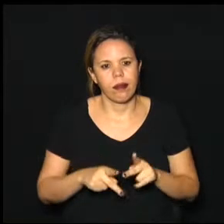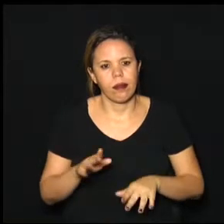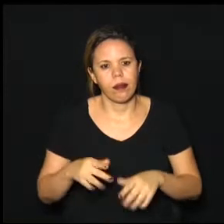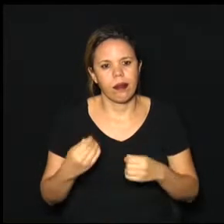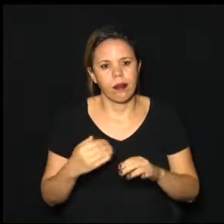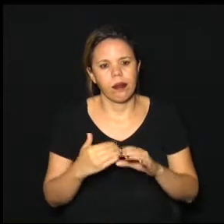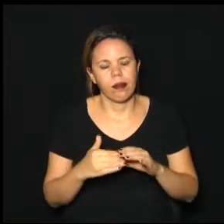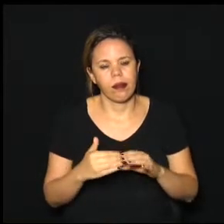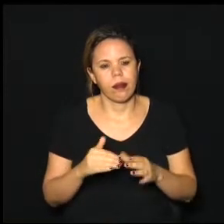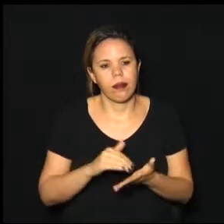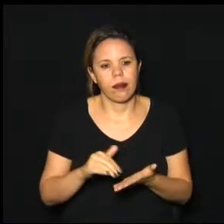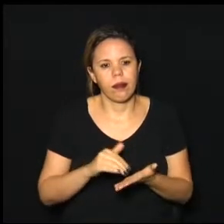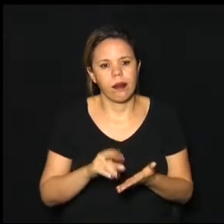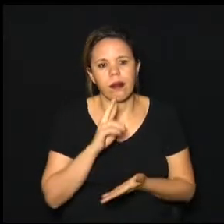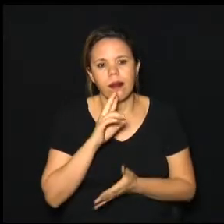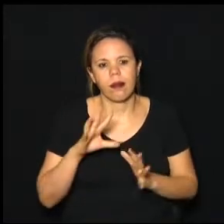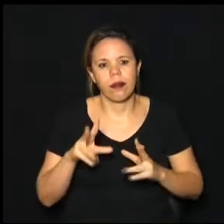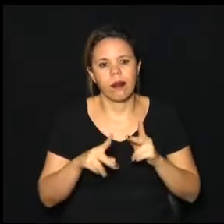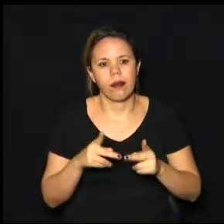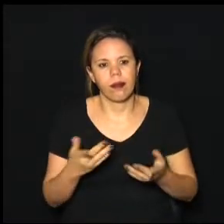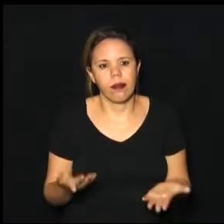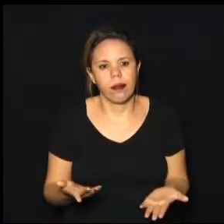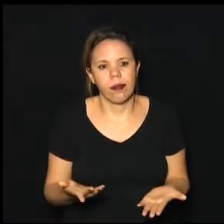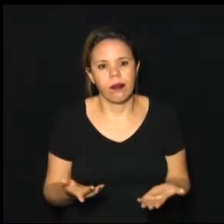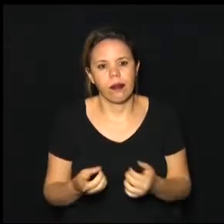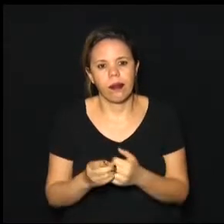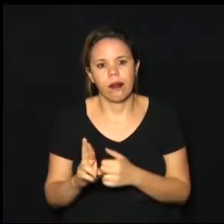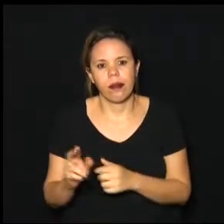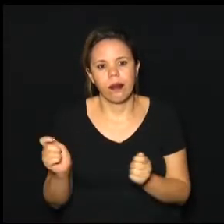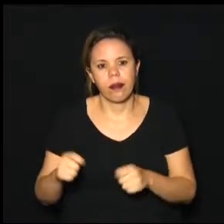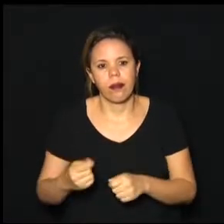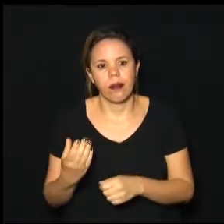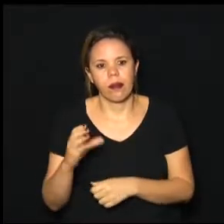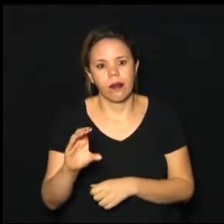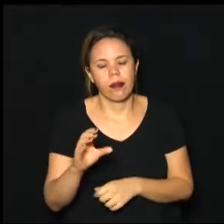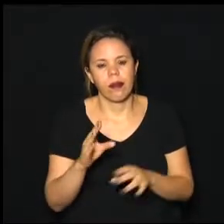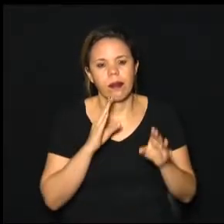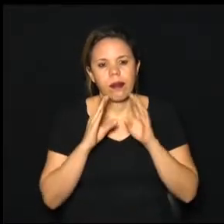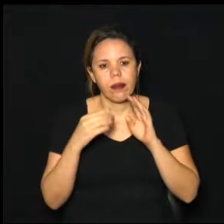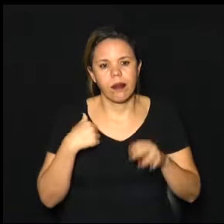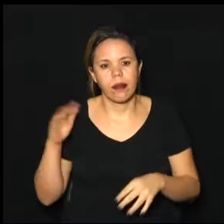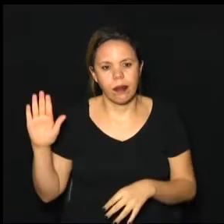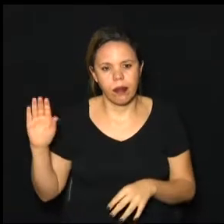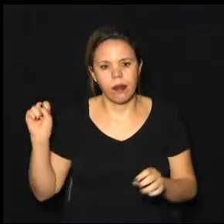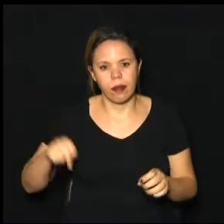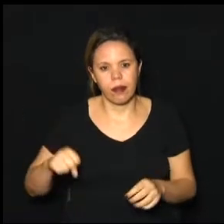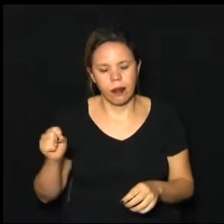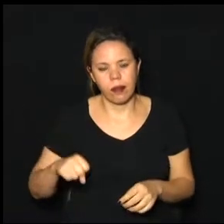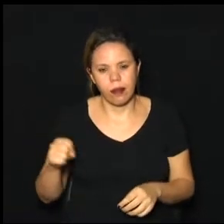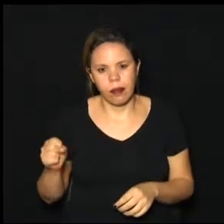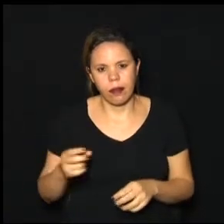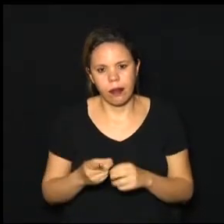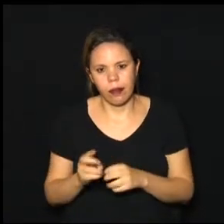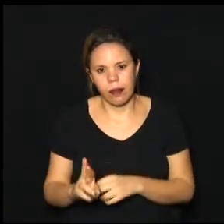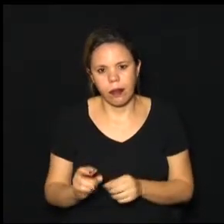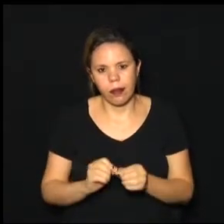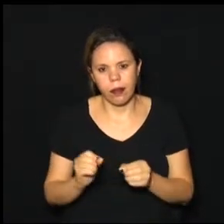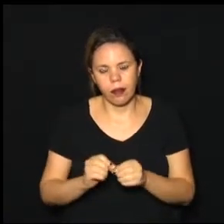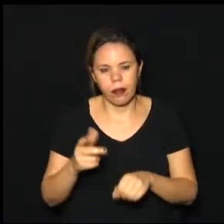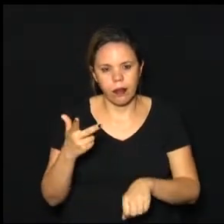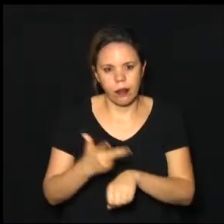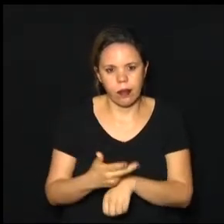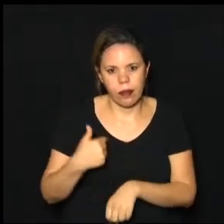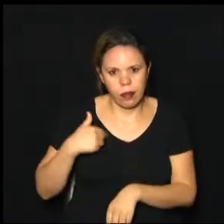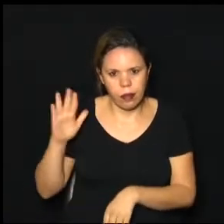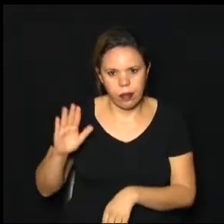para o escritório e a gente responde para todo mundo. Doutor, posso colocar no Facebook que eu sou pré-candidato? Pode. Doutor, posso fazer um vídeo falando que eu